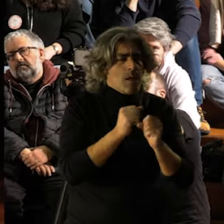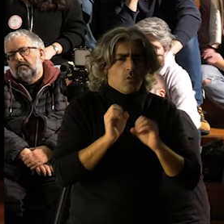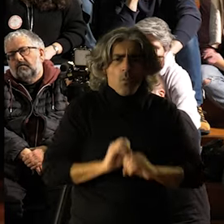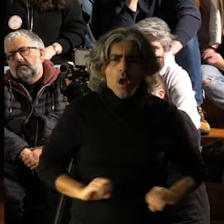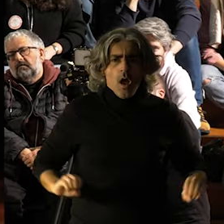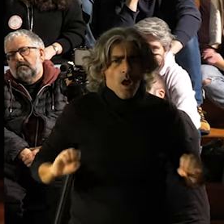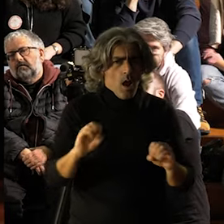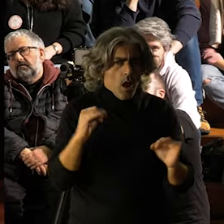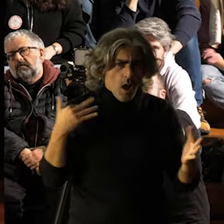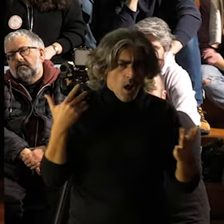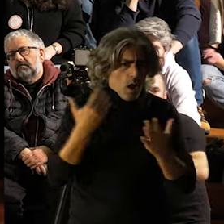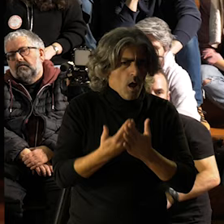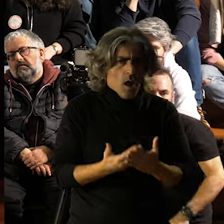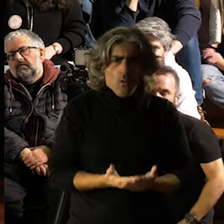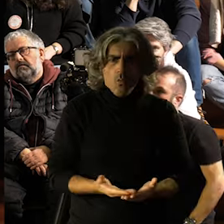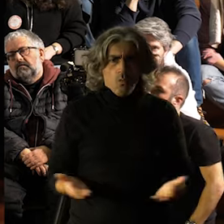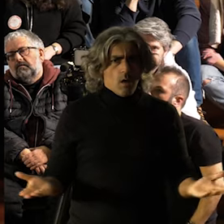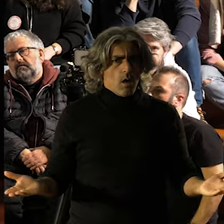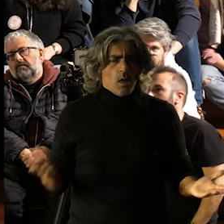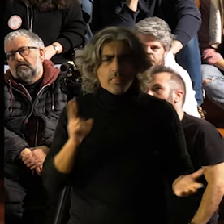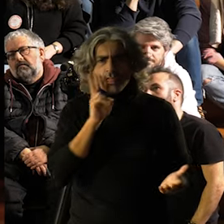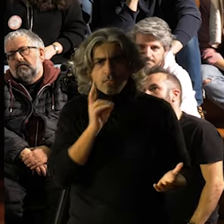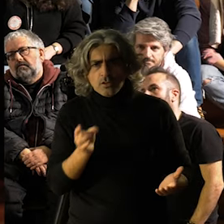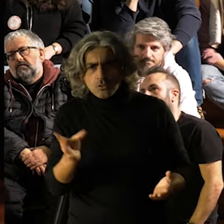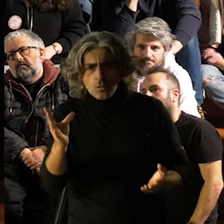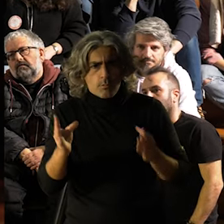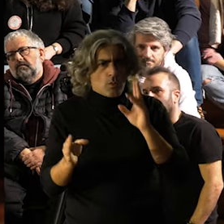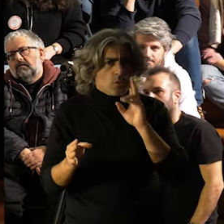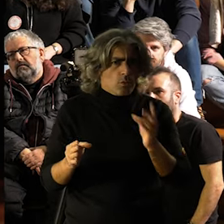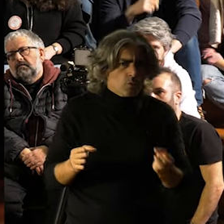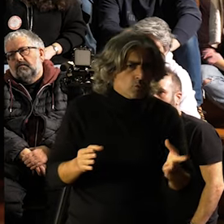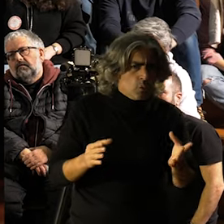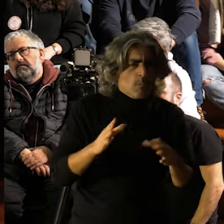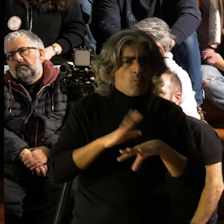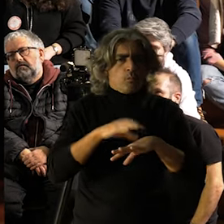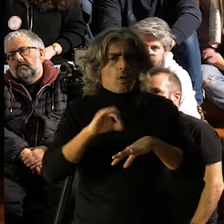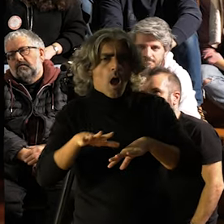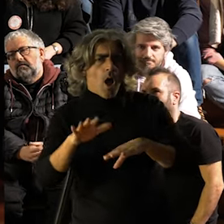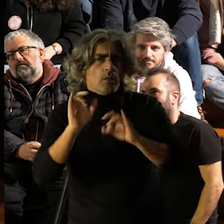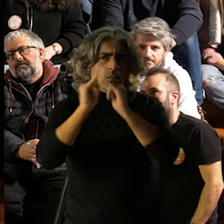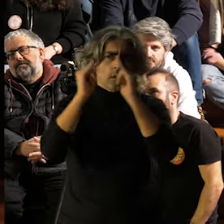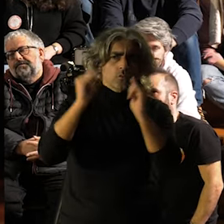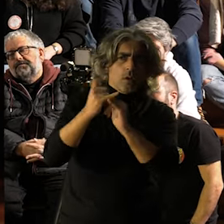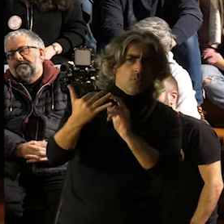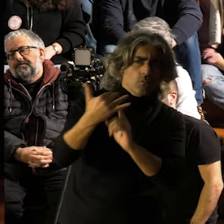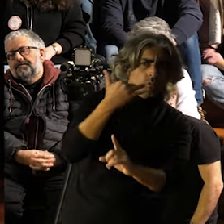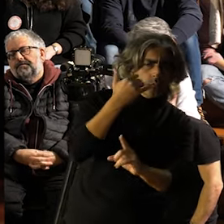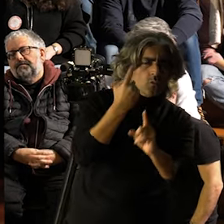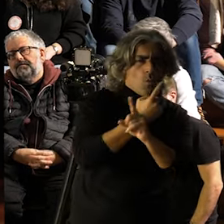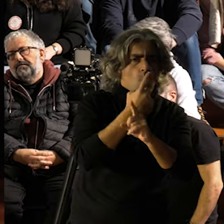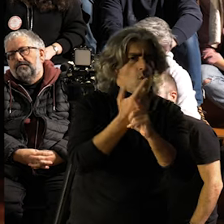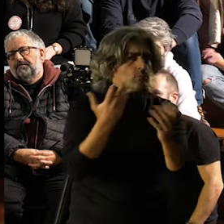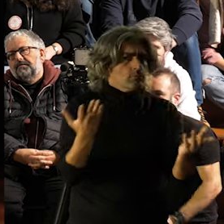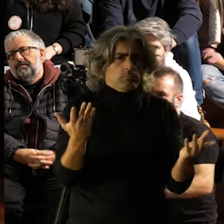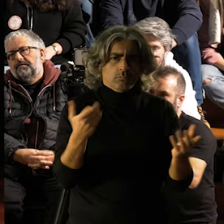há. E não há. Desculpa, desculpa de conjuntura internacional para a forma como se acelerou